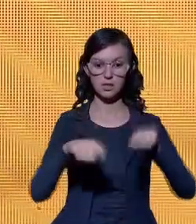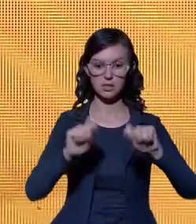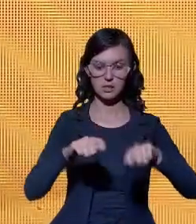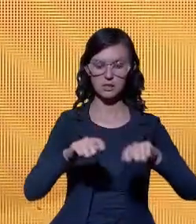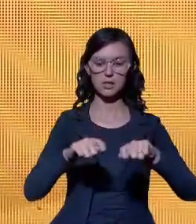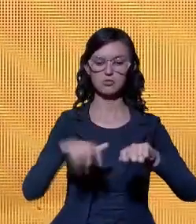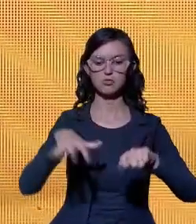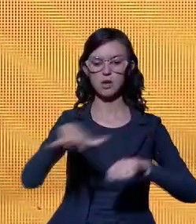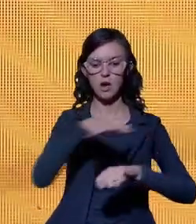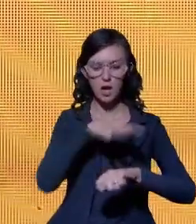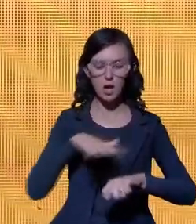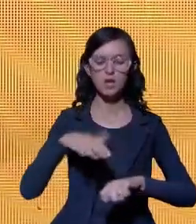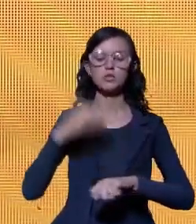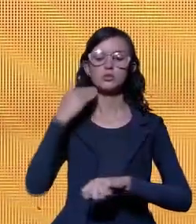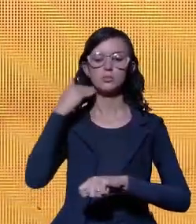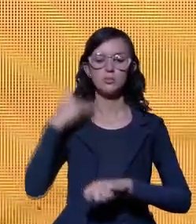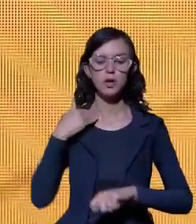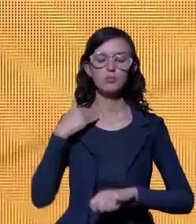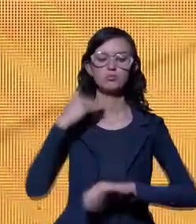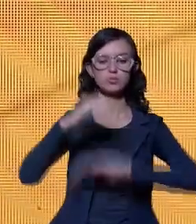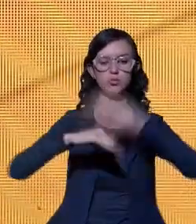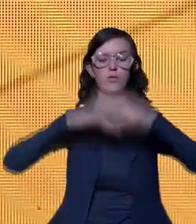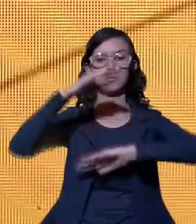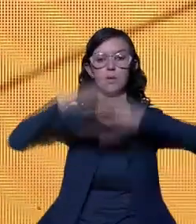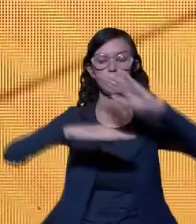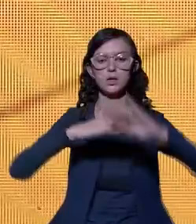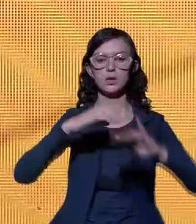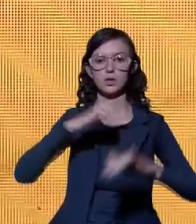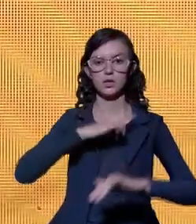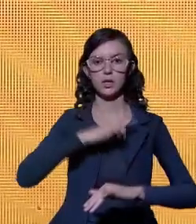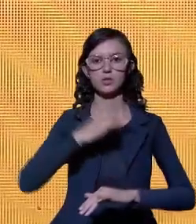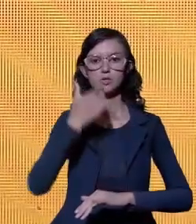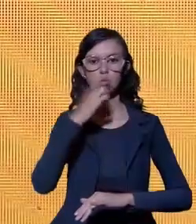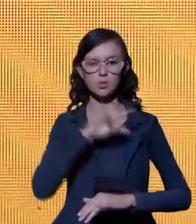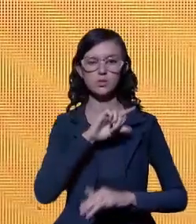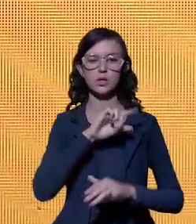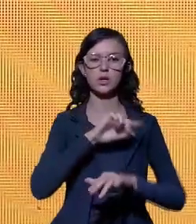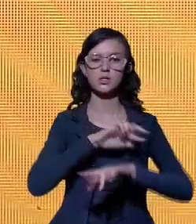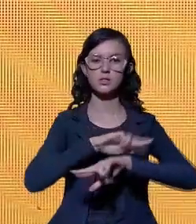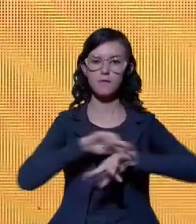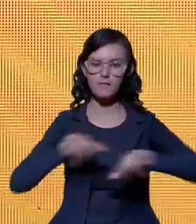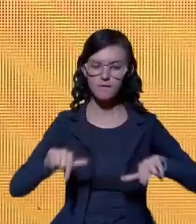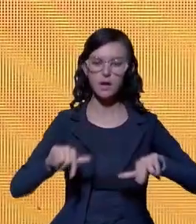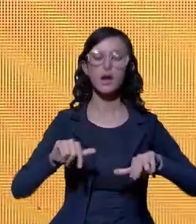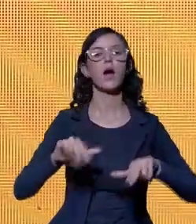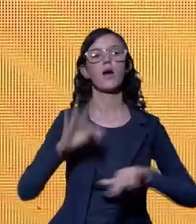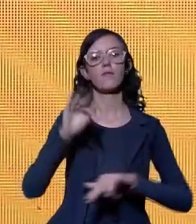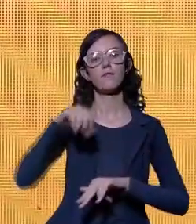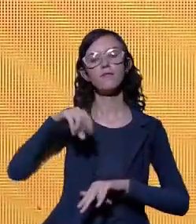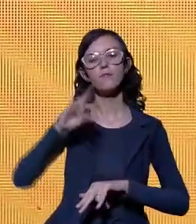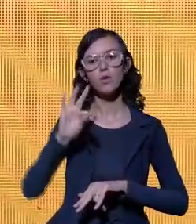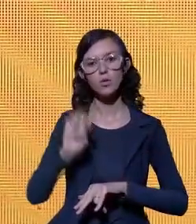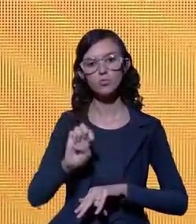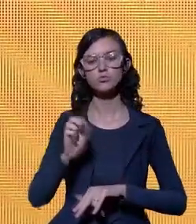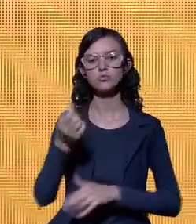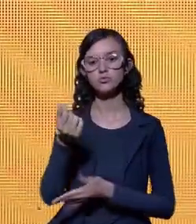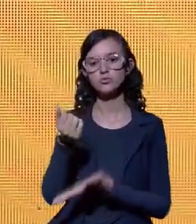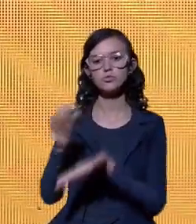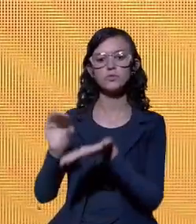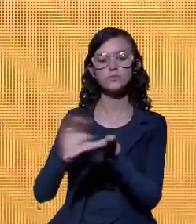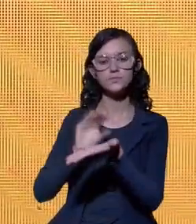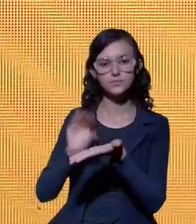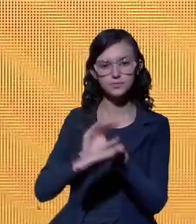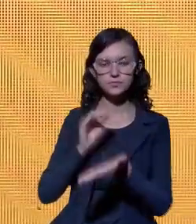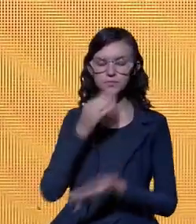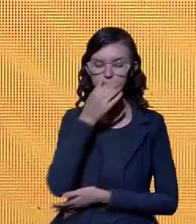agências de fomento, bancos de desenvolvimento têm em diversificar fonte de recursos. Uma excelente iniciativa,